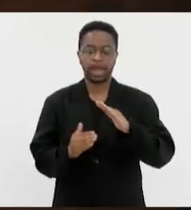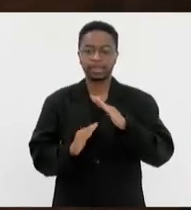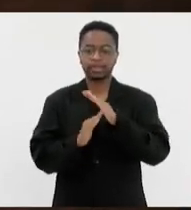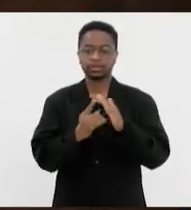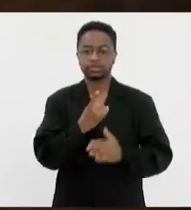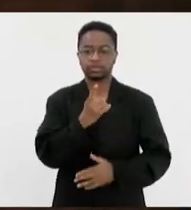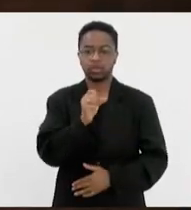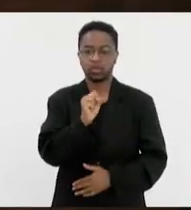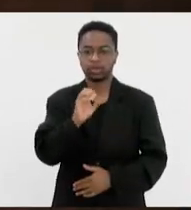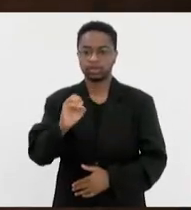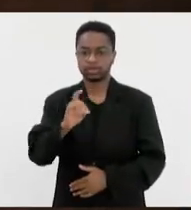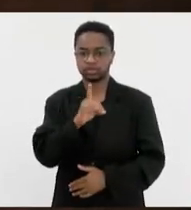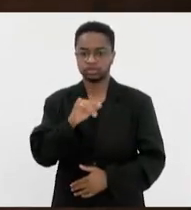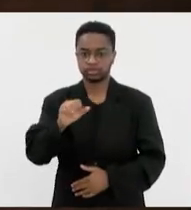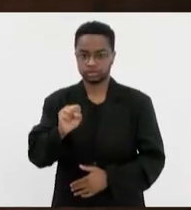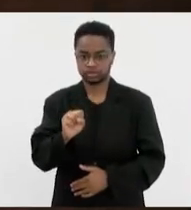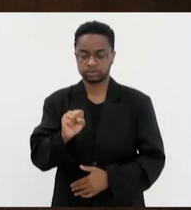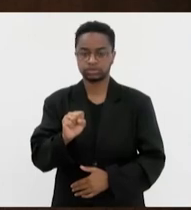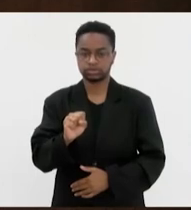dias,